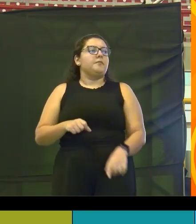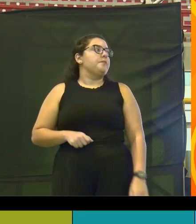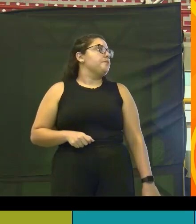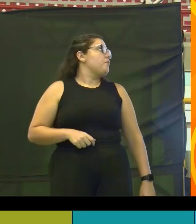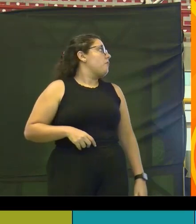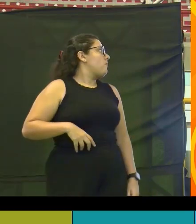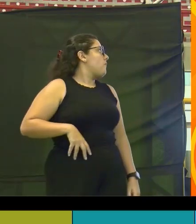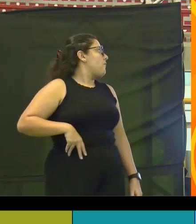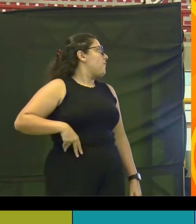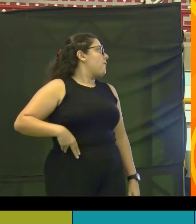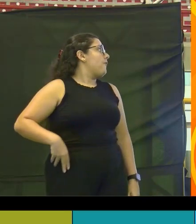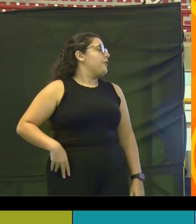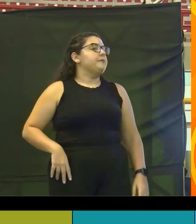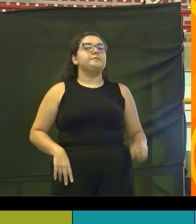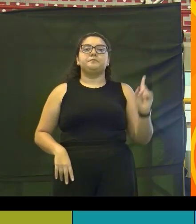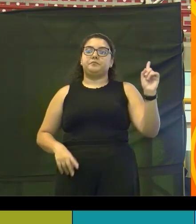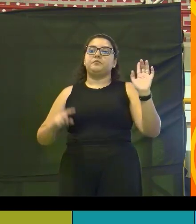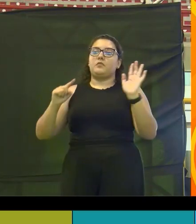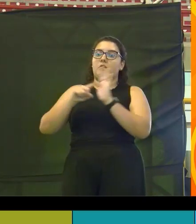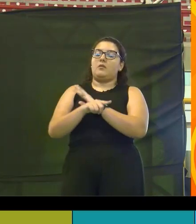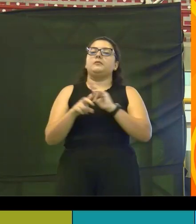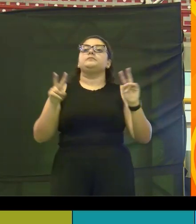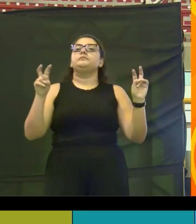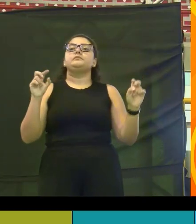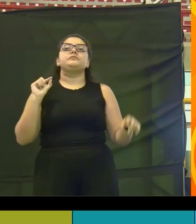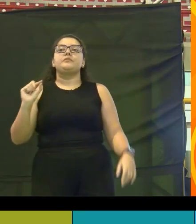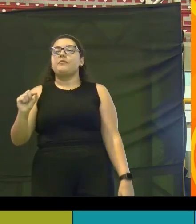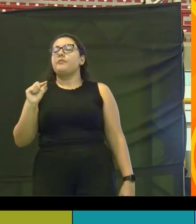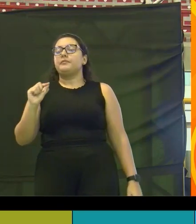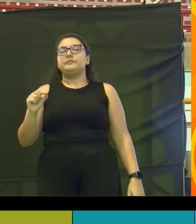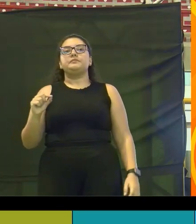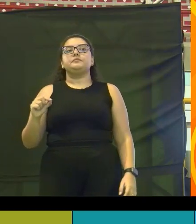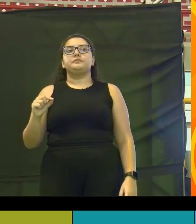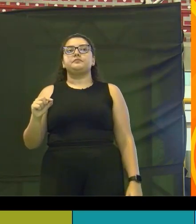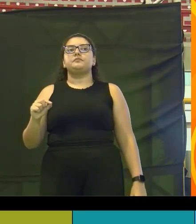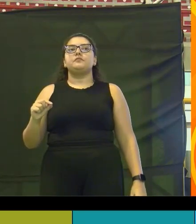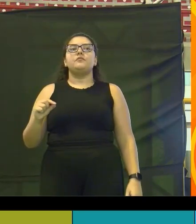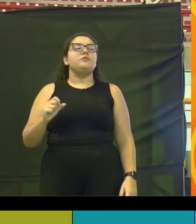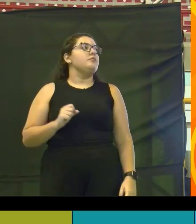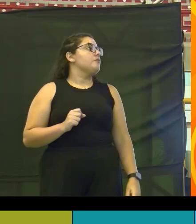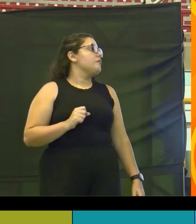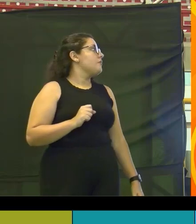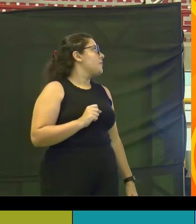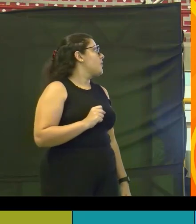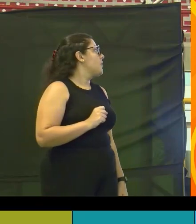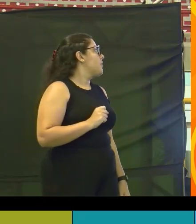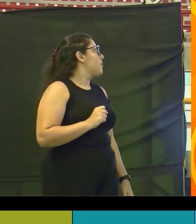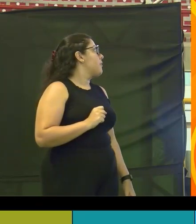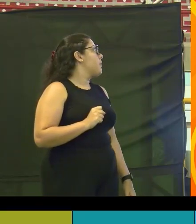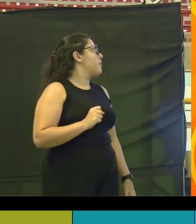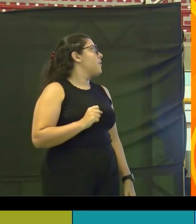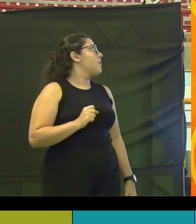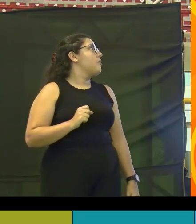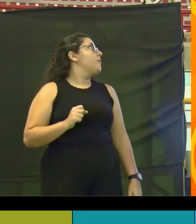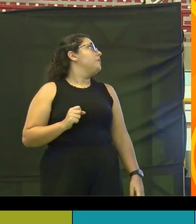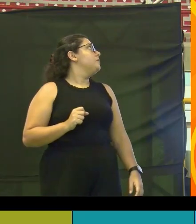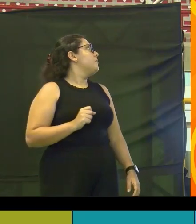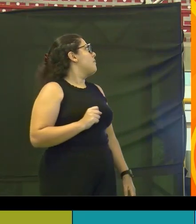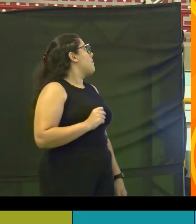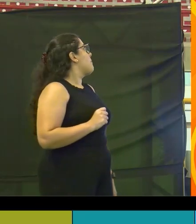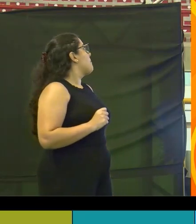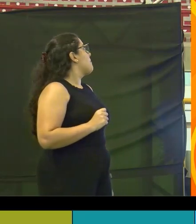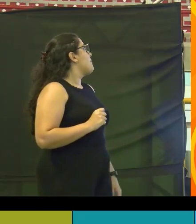nessa. Essa questão, ela fala exatamente dessa equação fundamental. Considere que de